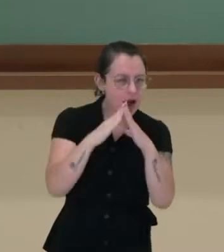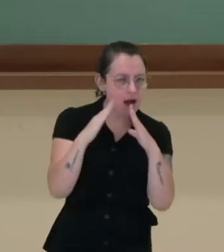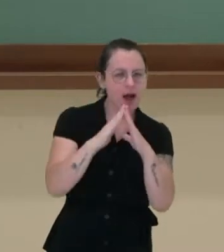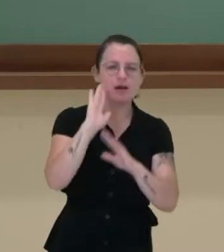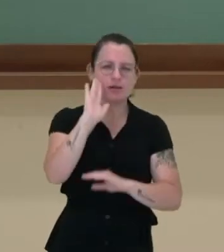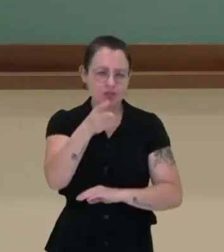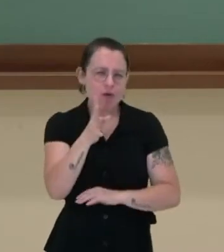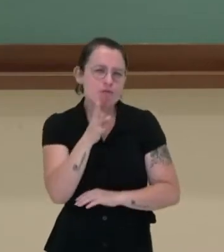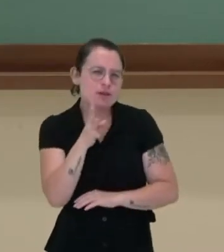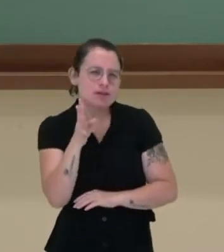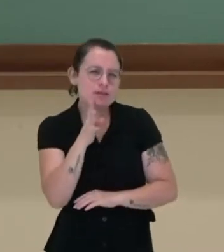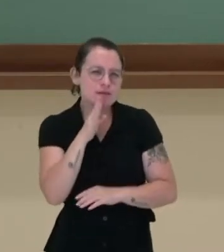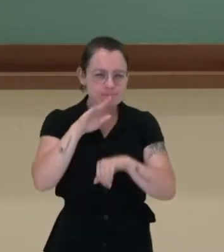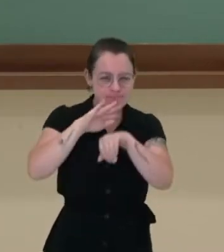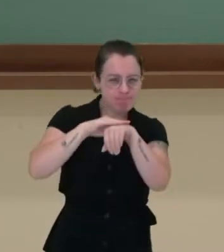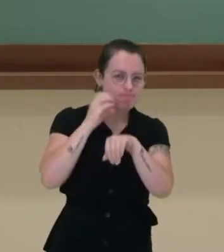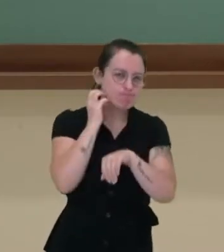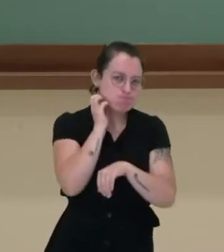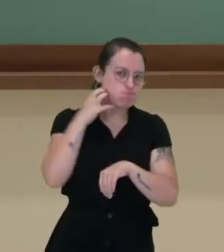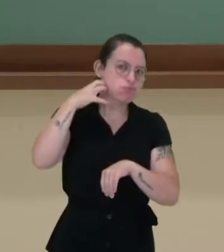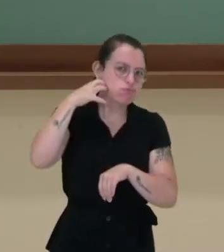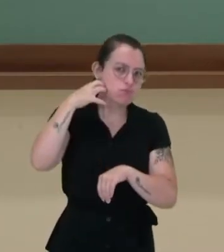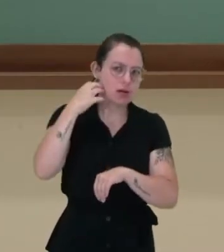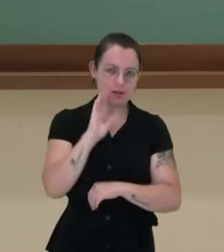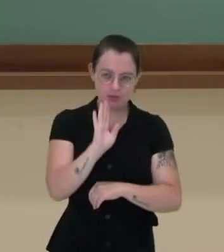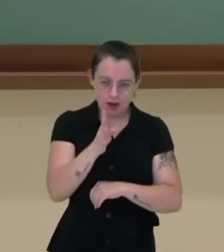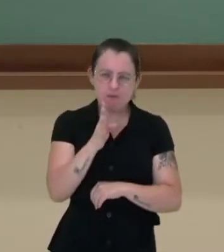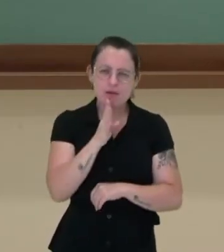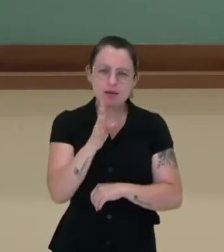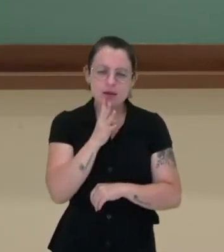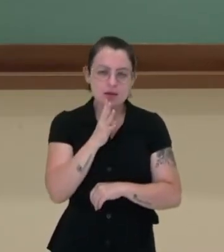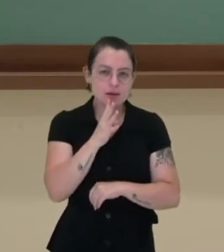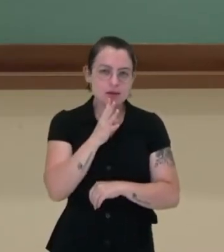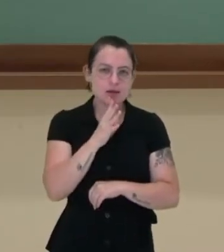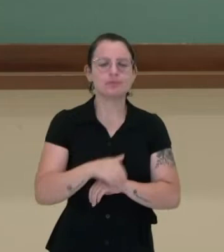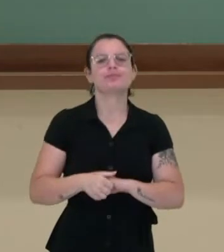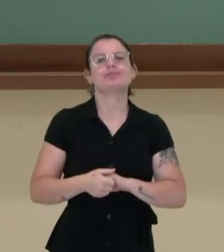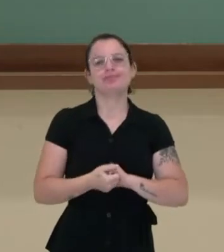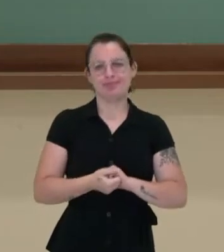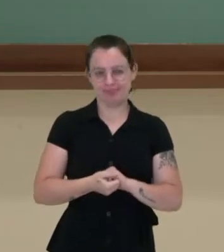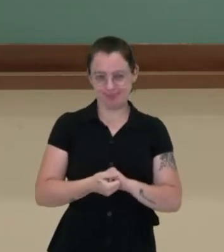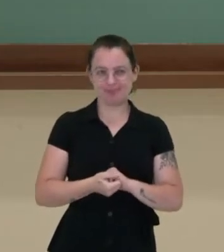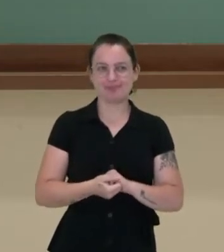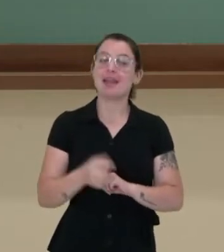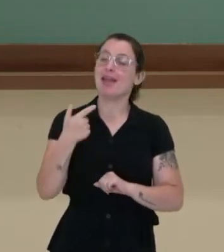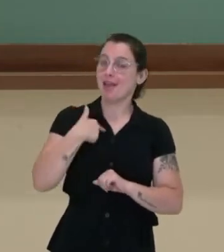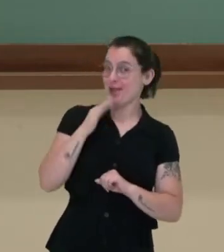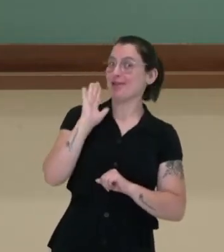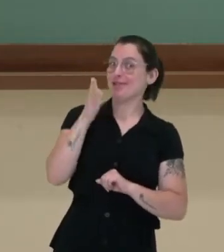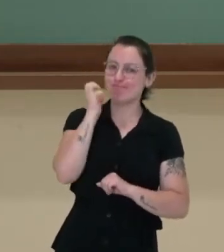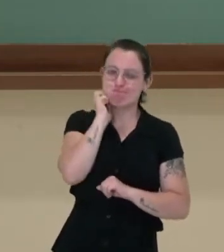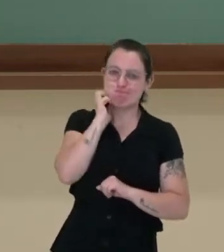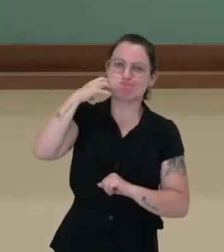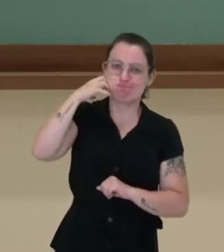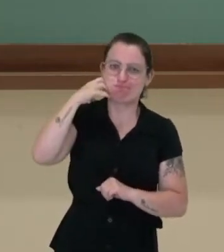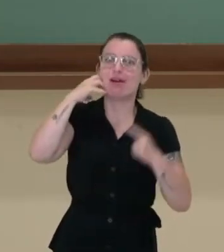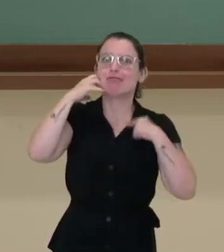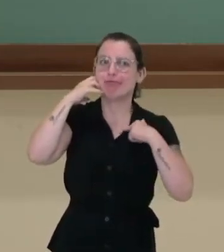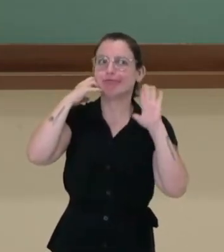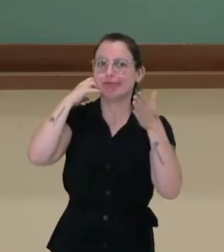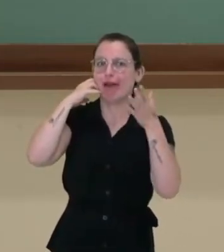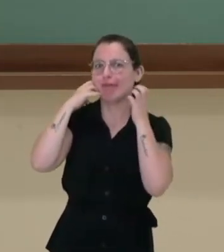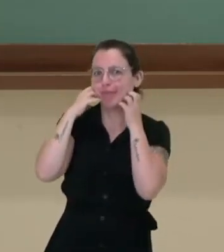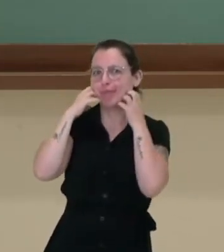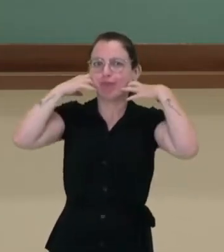falar em cachumba? Já teve cachumba? Já? A professora aqui teve. Ai, ai, ai, dos dois lados